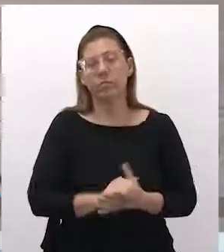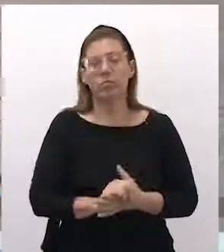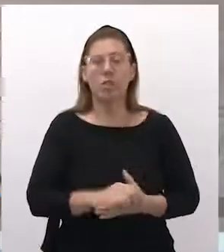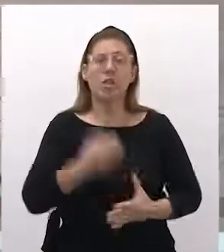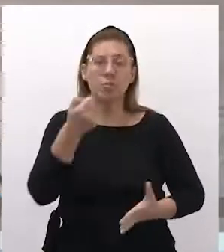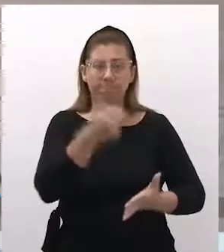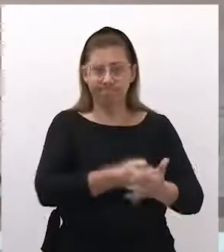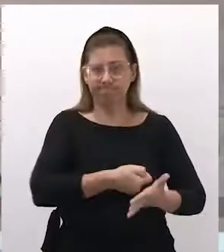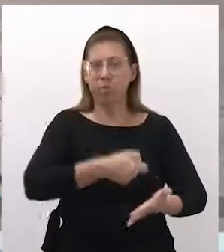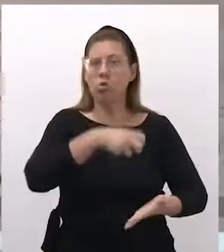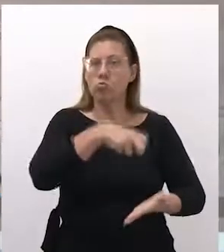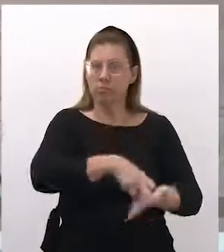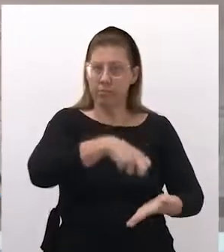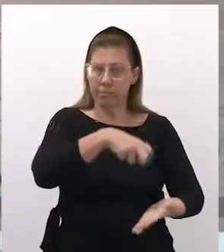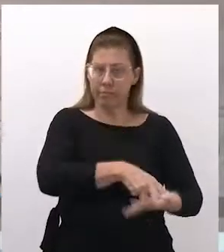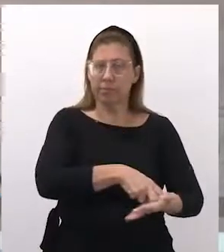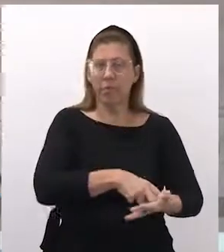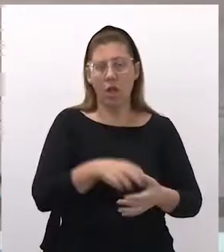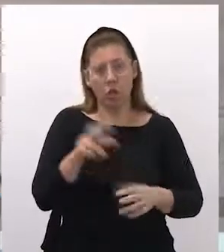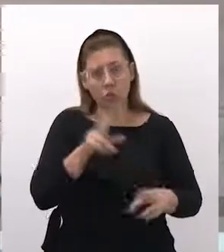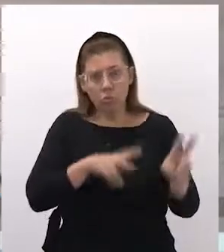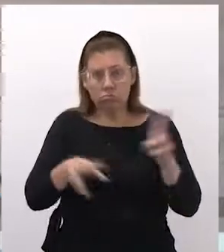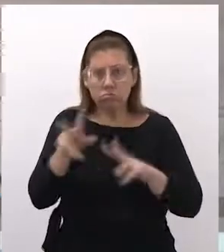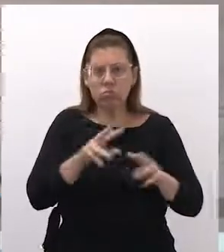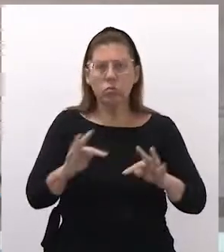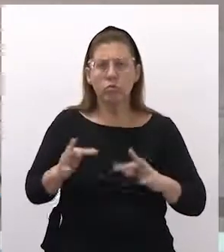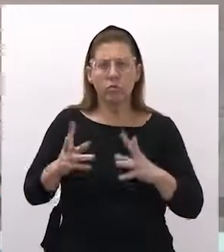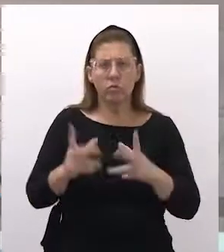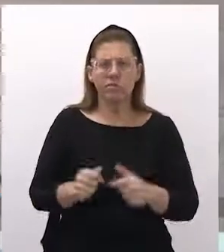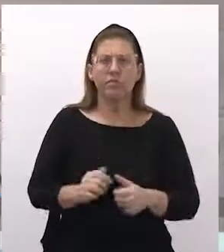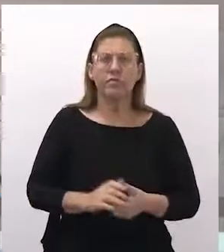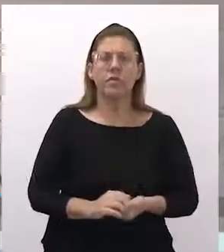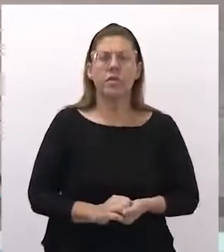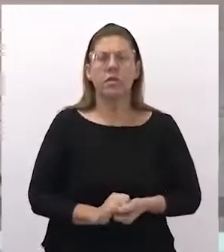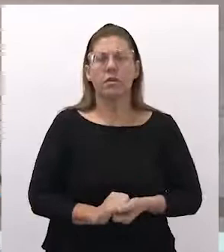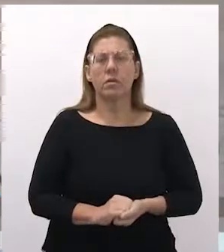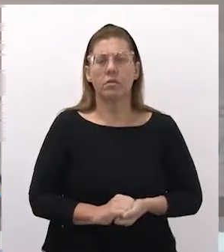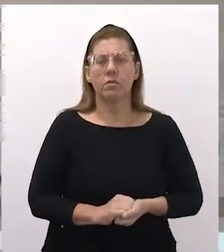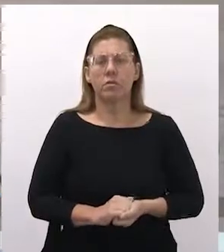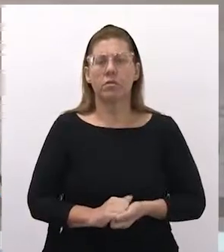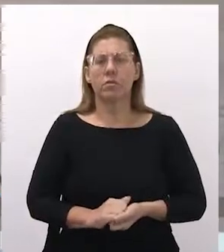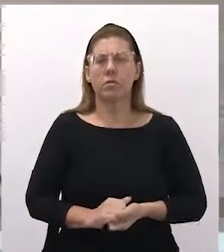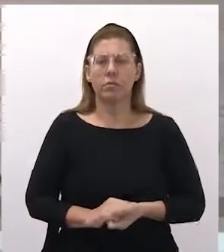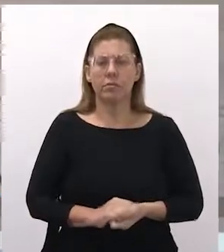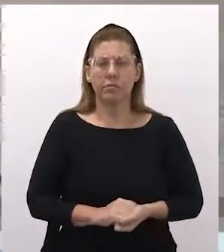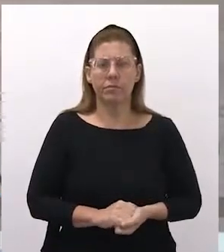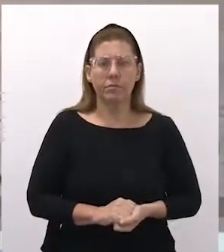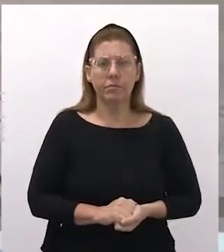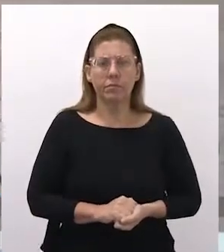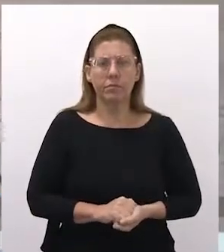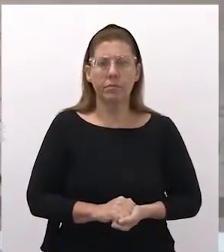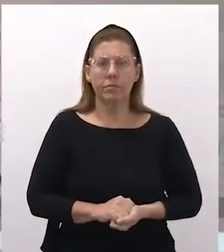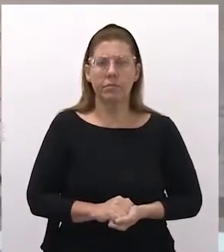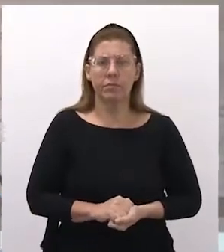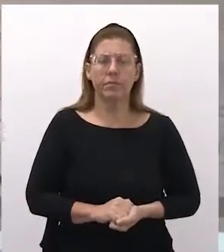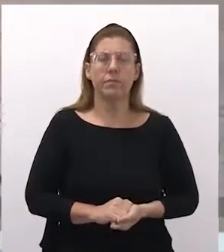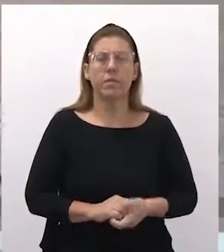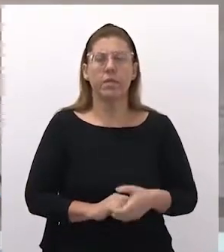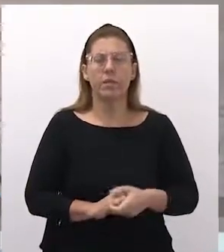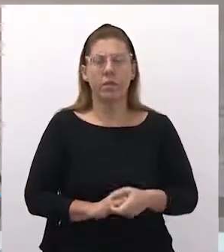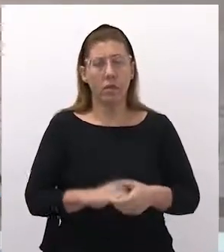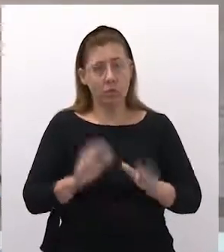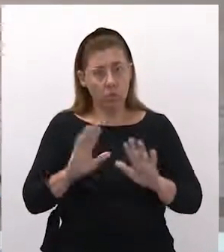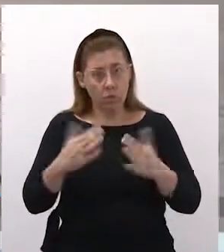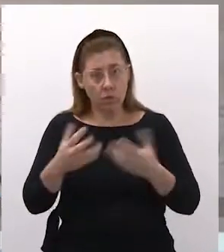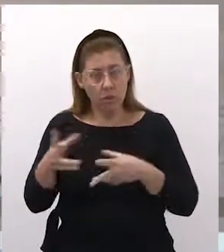punição, né? E aí os olhares sobre o trabalho infantil, que foi a ideia do nome da live, é isso, né? Quando a